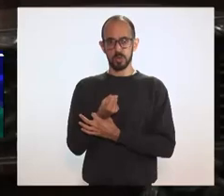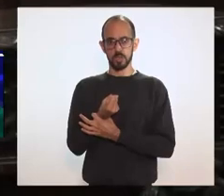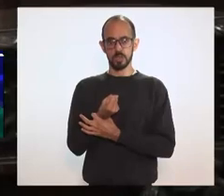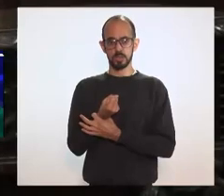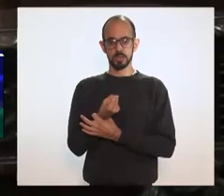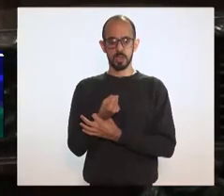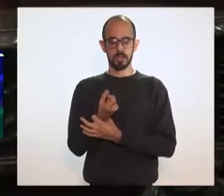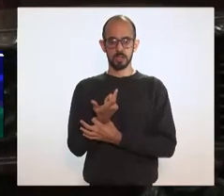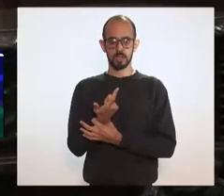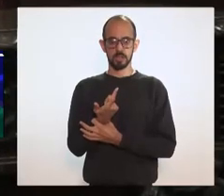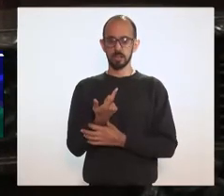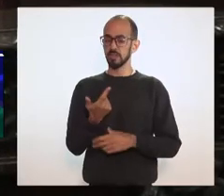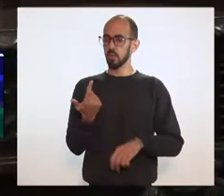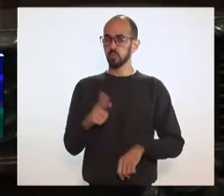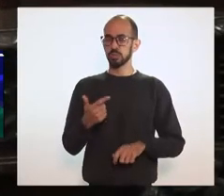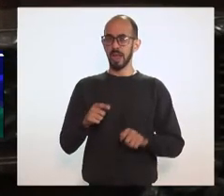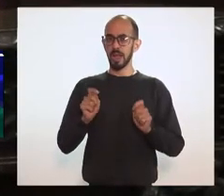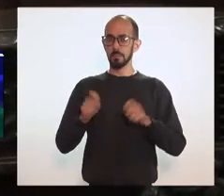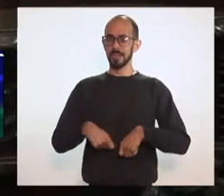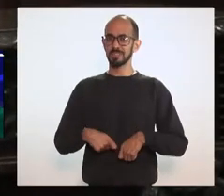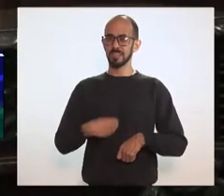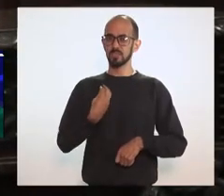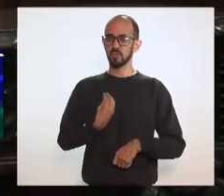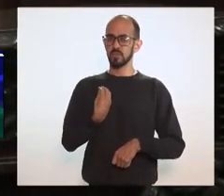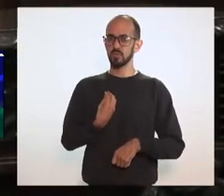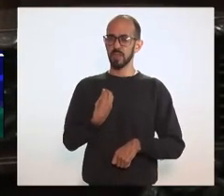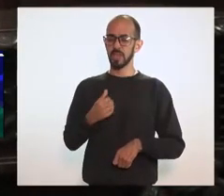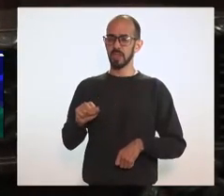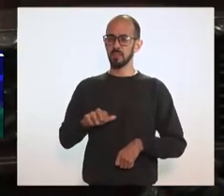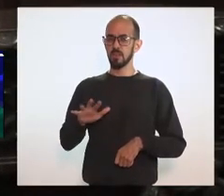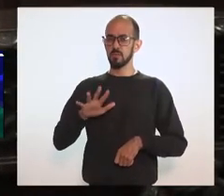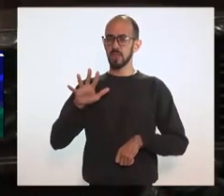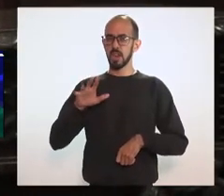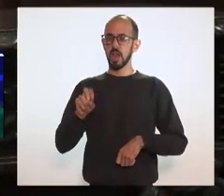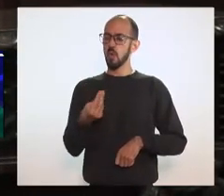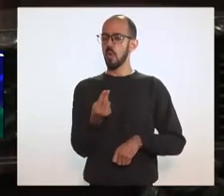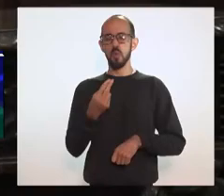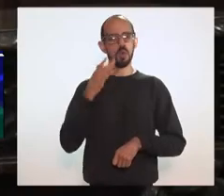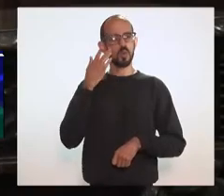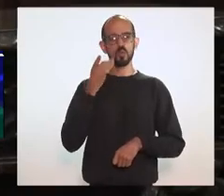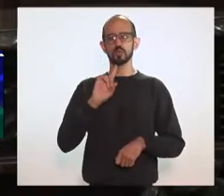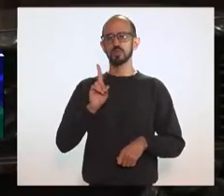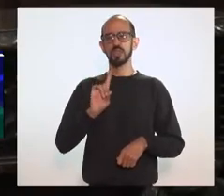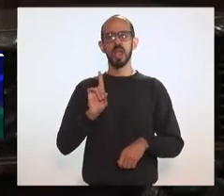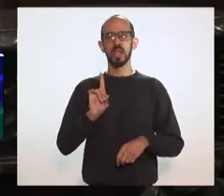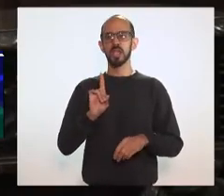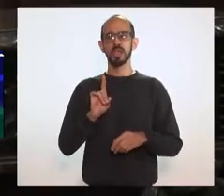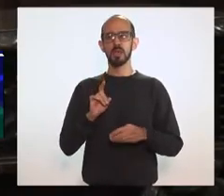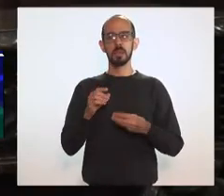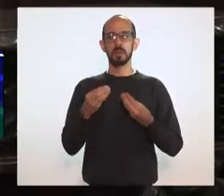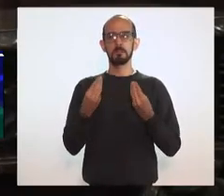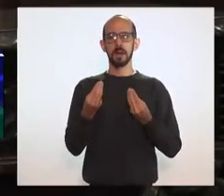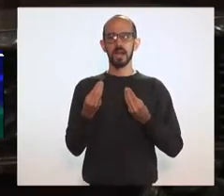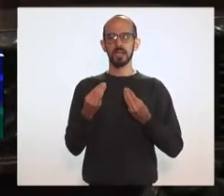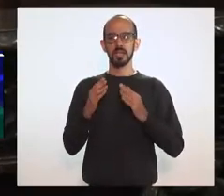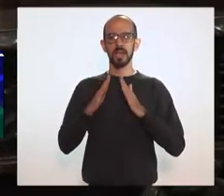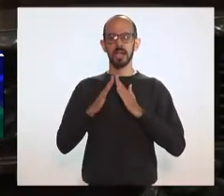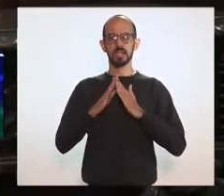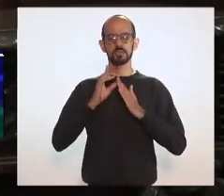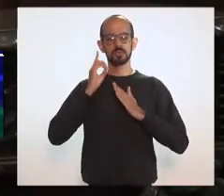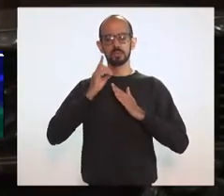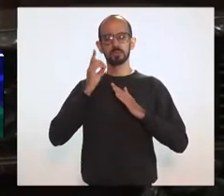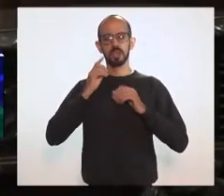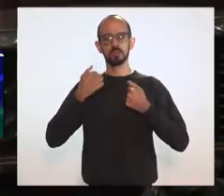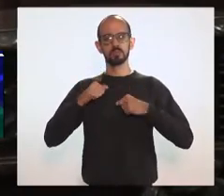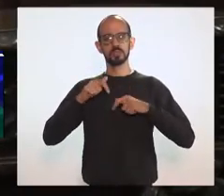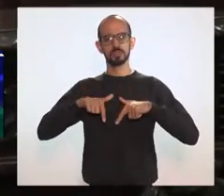de sobrevivência dentro da favela da periferia, ou eu não sei para que o parlamento precisa agir nesse